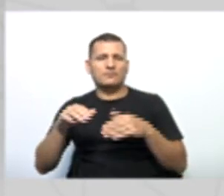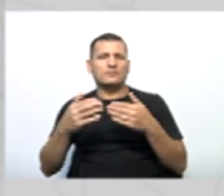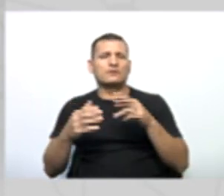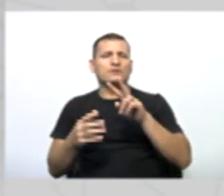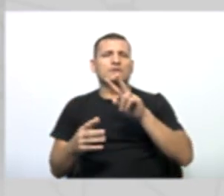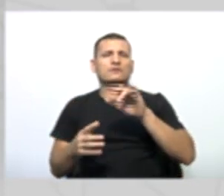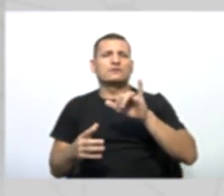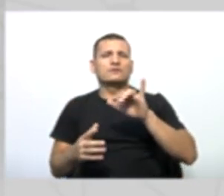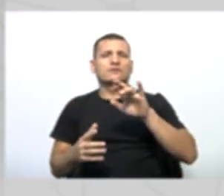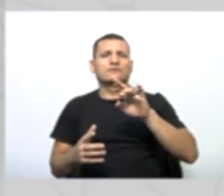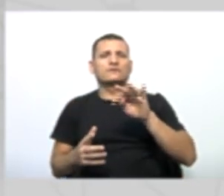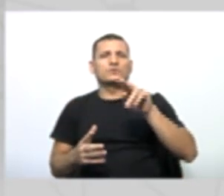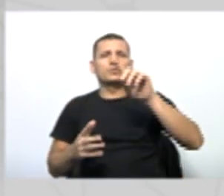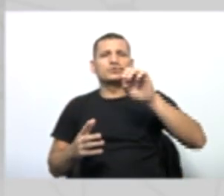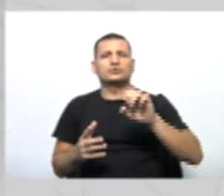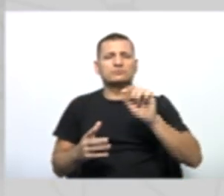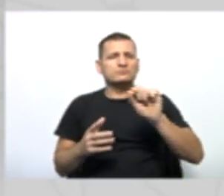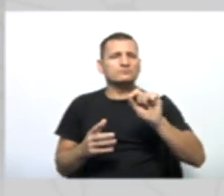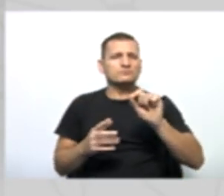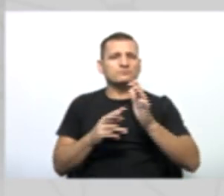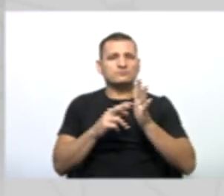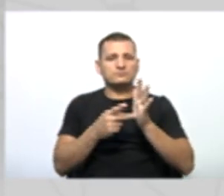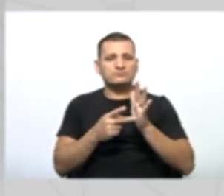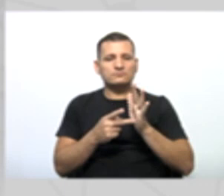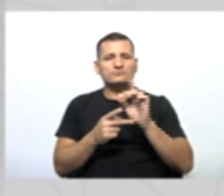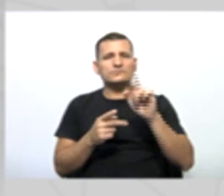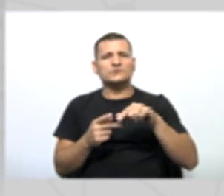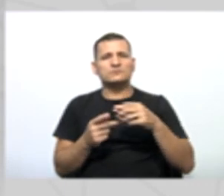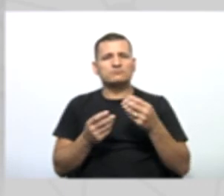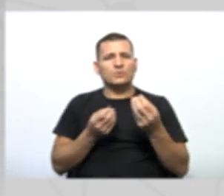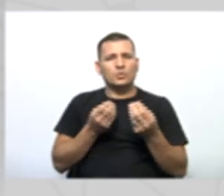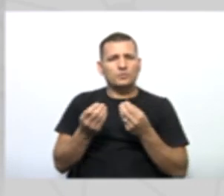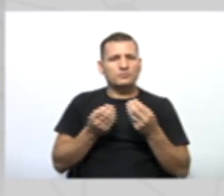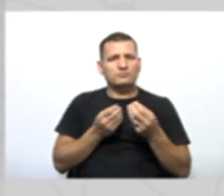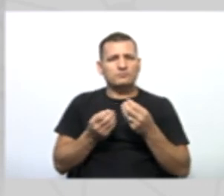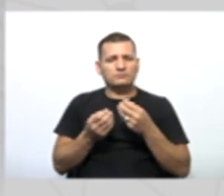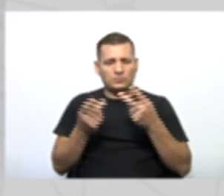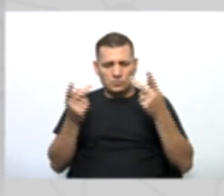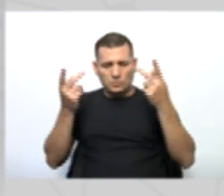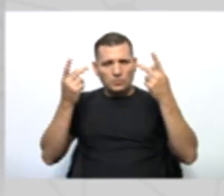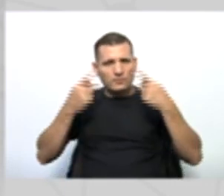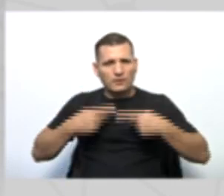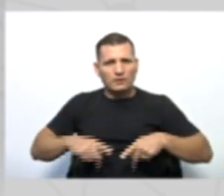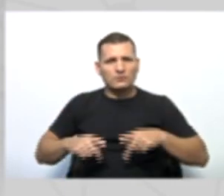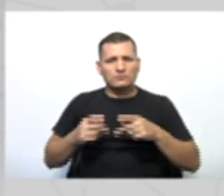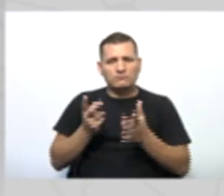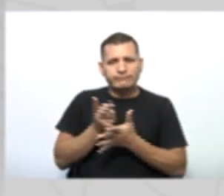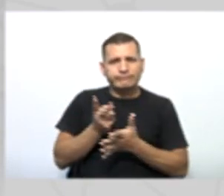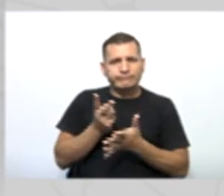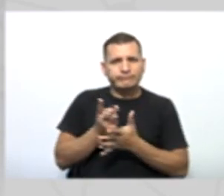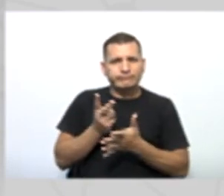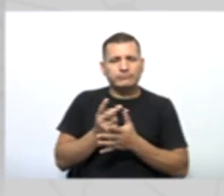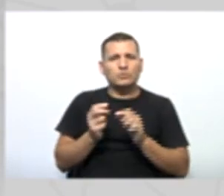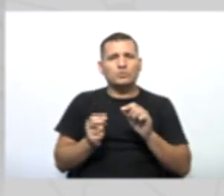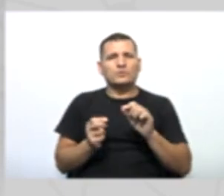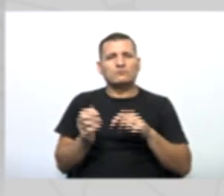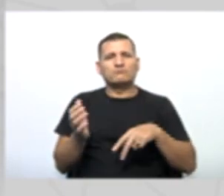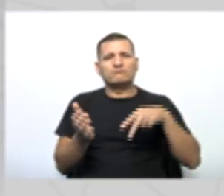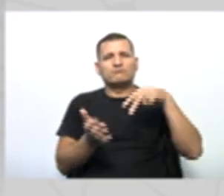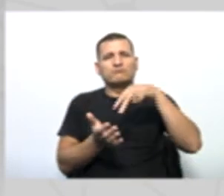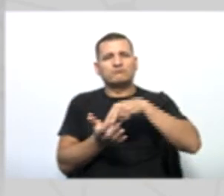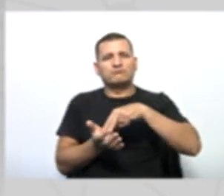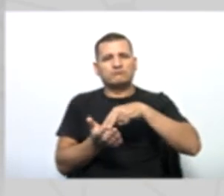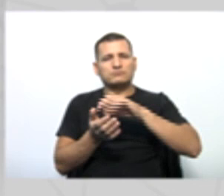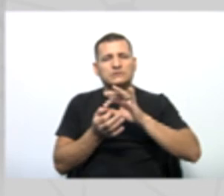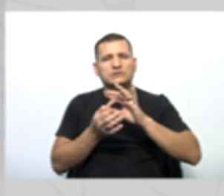virtude? Virtudes para Aristóteles são modos de agir constante. Isso é, posicionamento